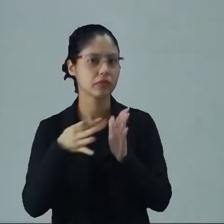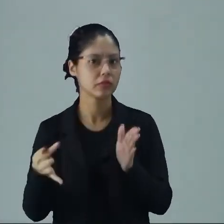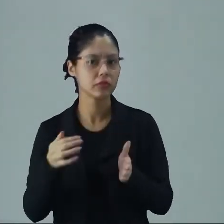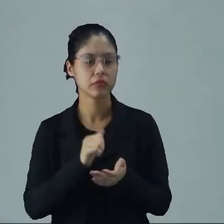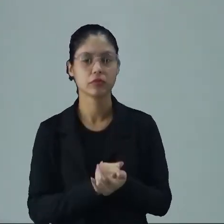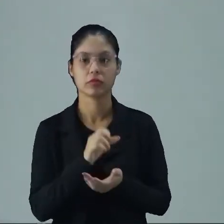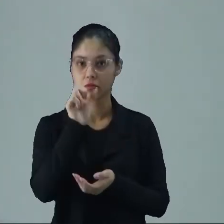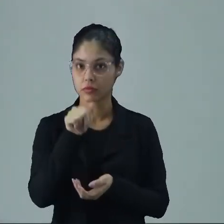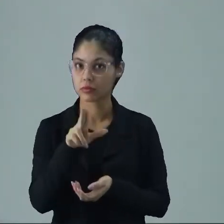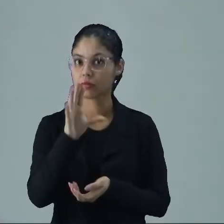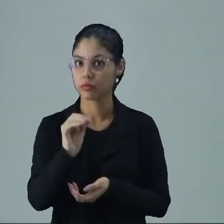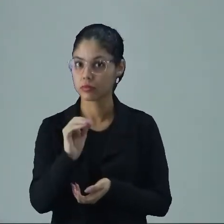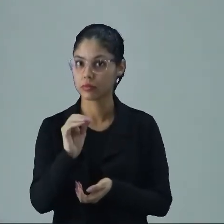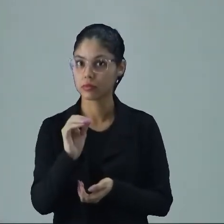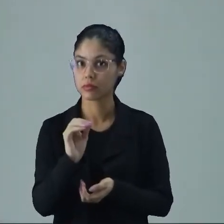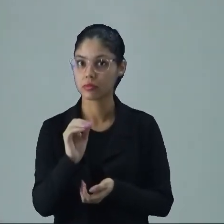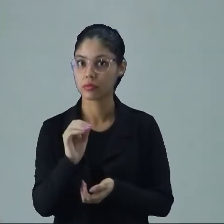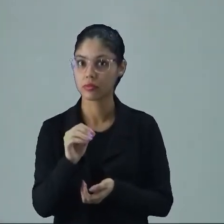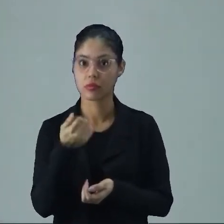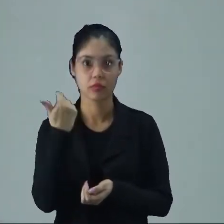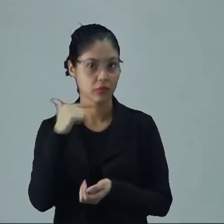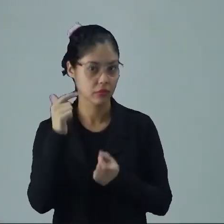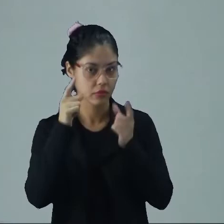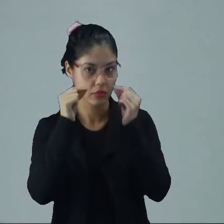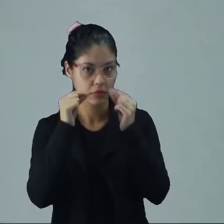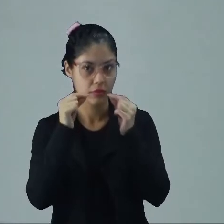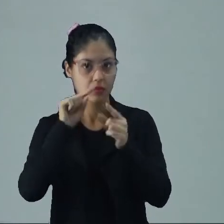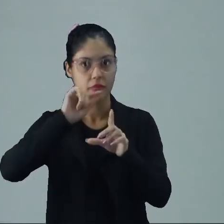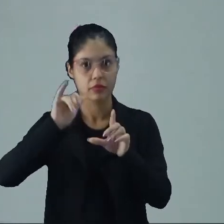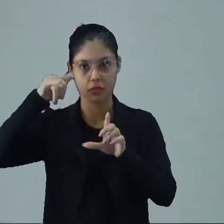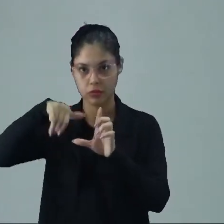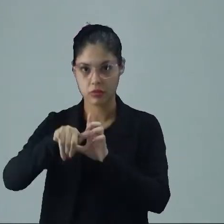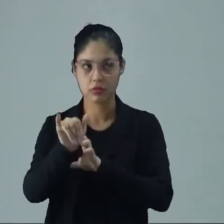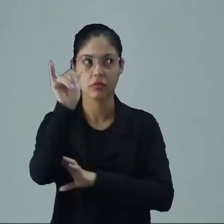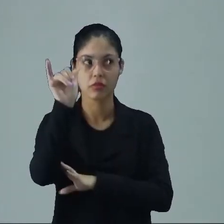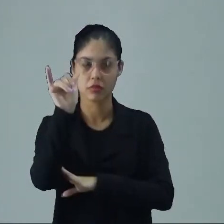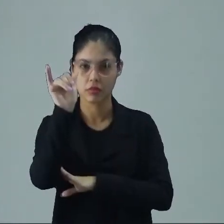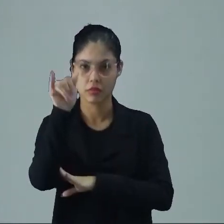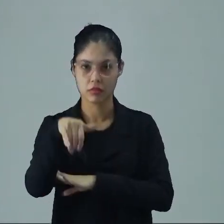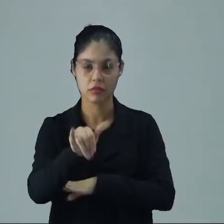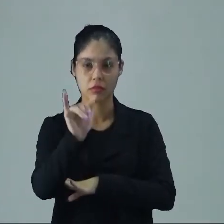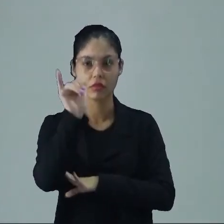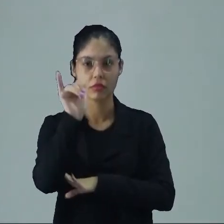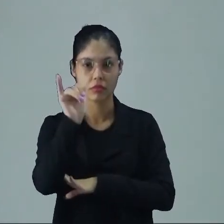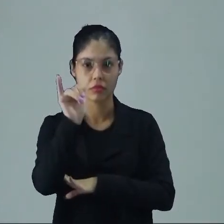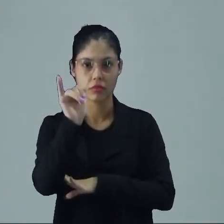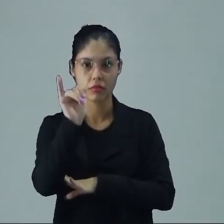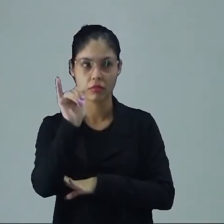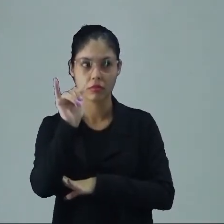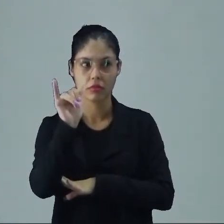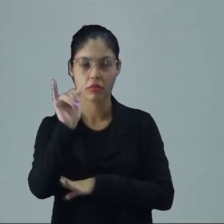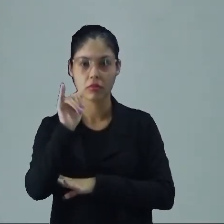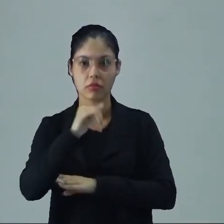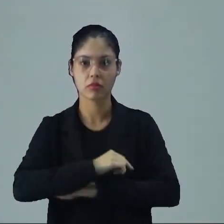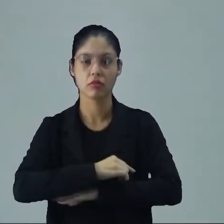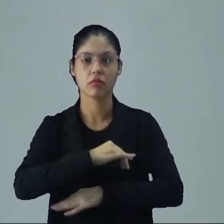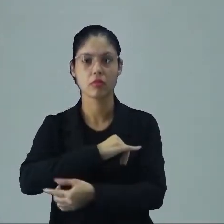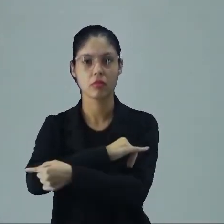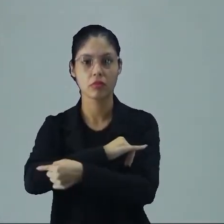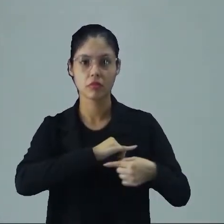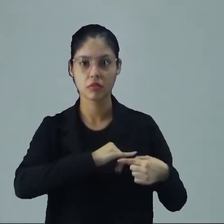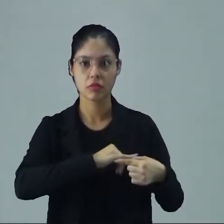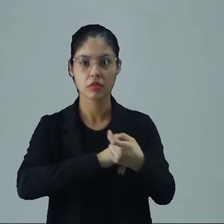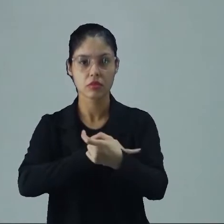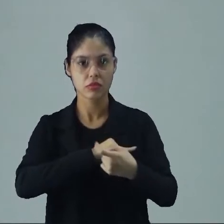Função seno. Seno sem sono. Eixo Y. Eixo Y. Cosseno com sono. Eixo